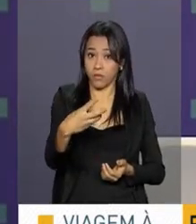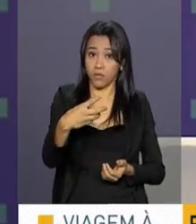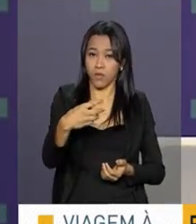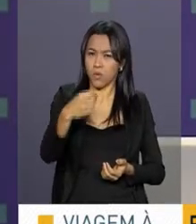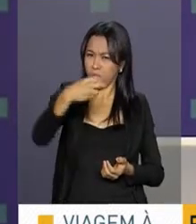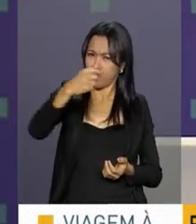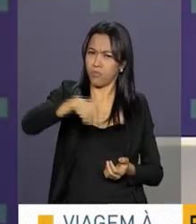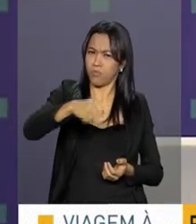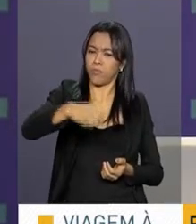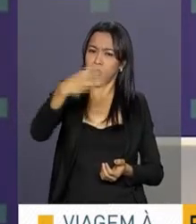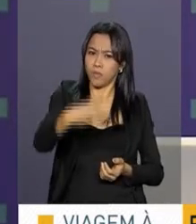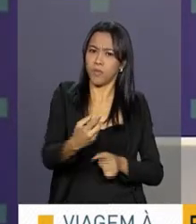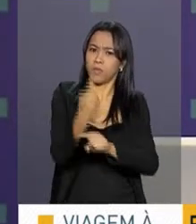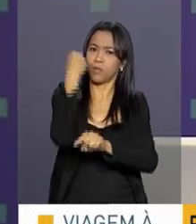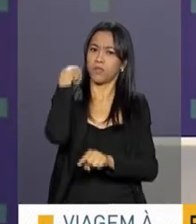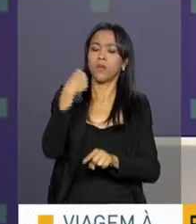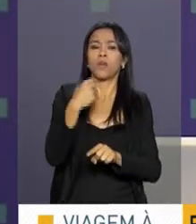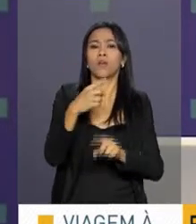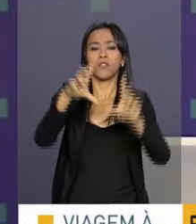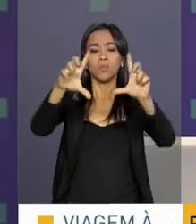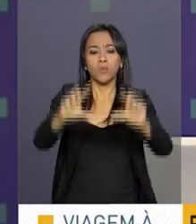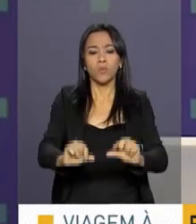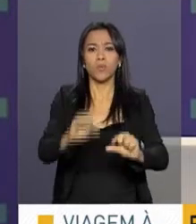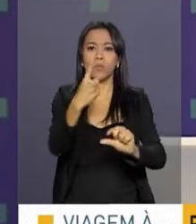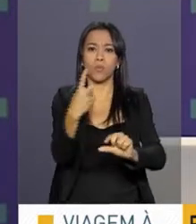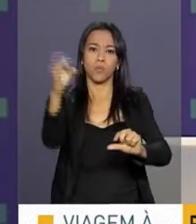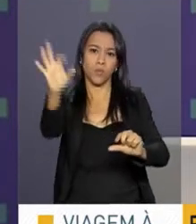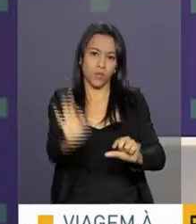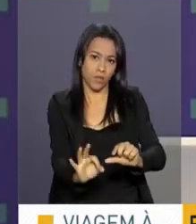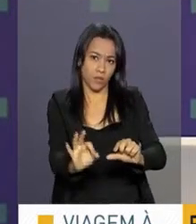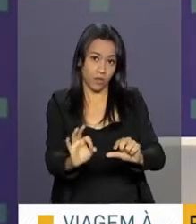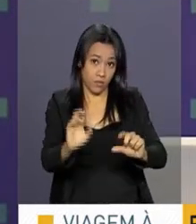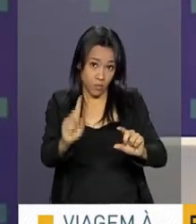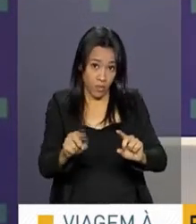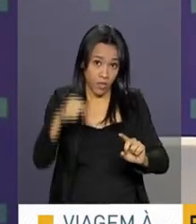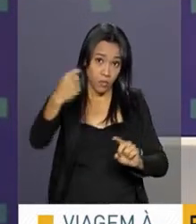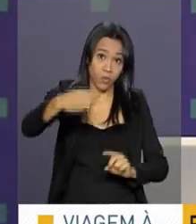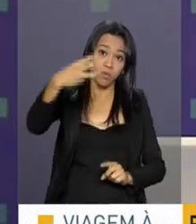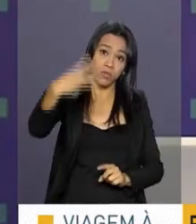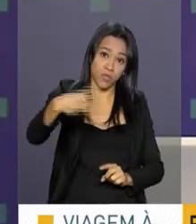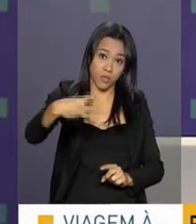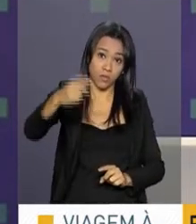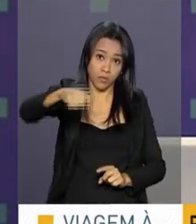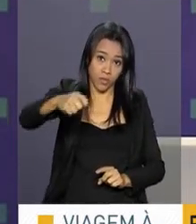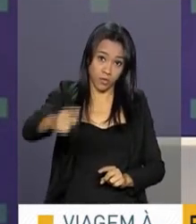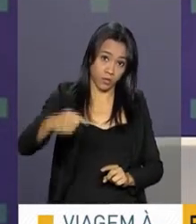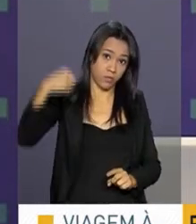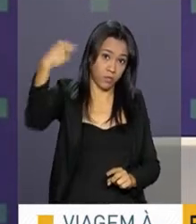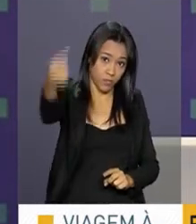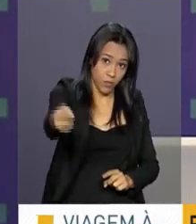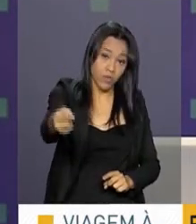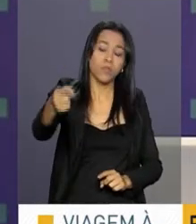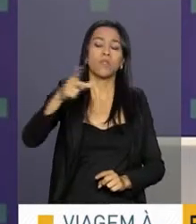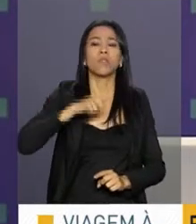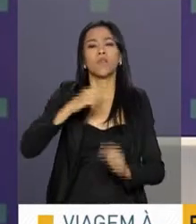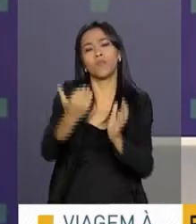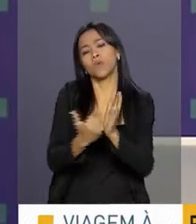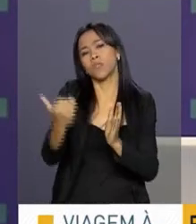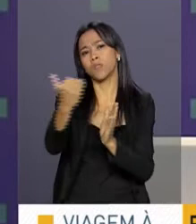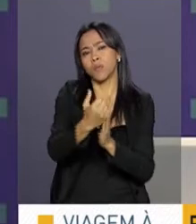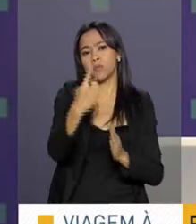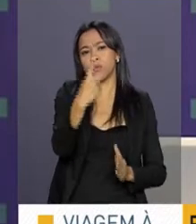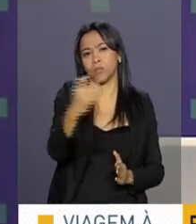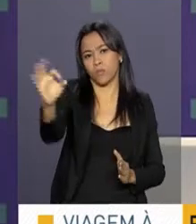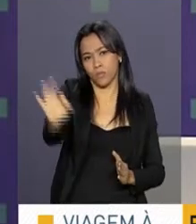ano passado, que estava em queda de 1%, para o primeiro trimestre desse ano, que passou a ter um crescimento de